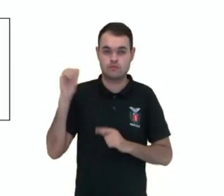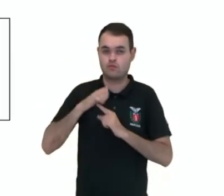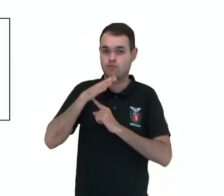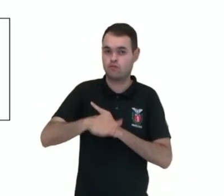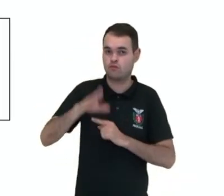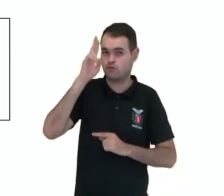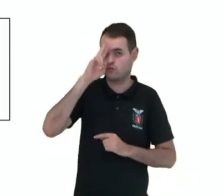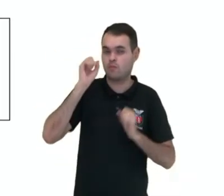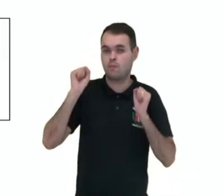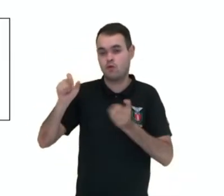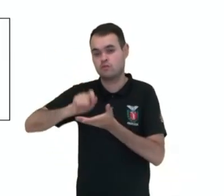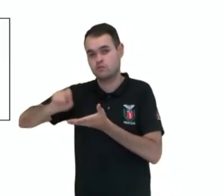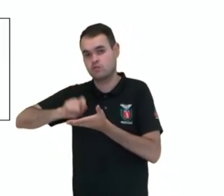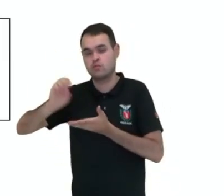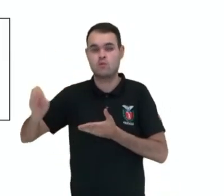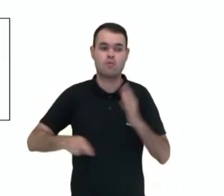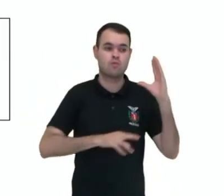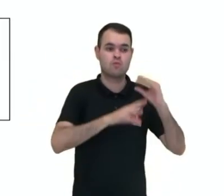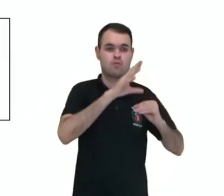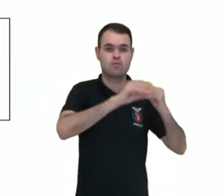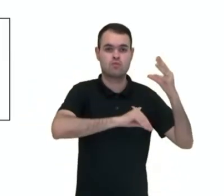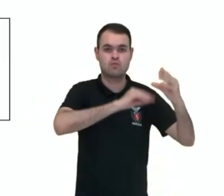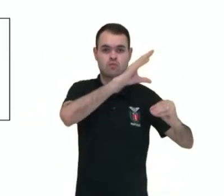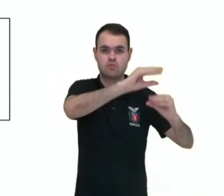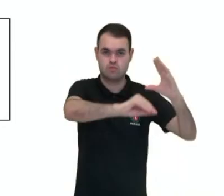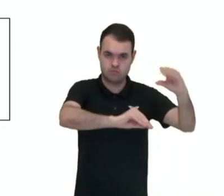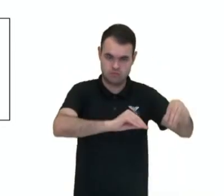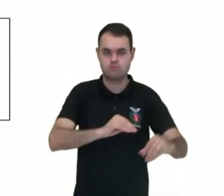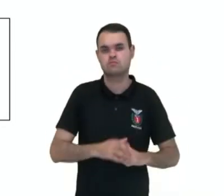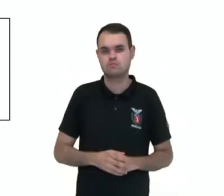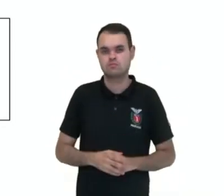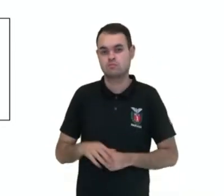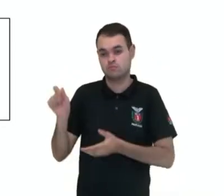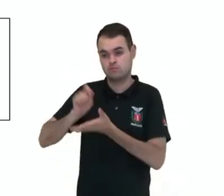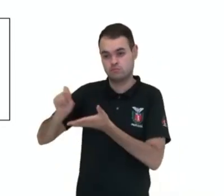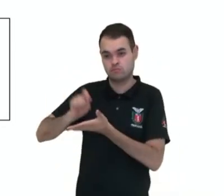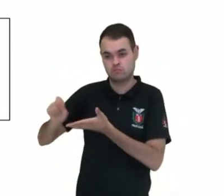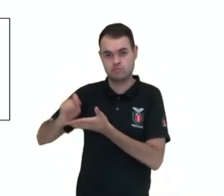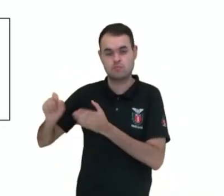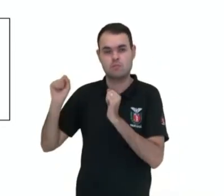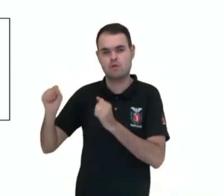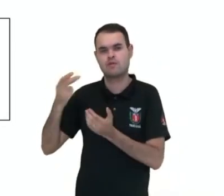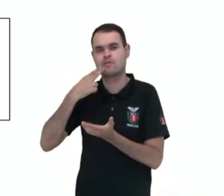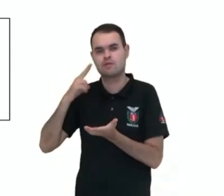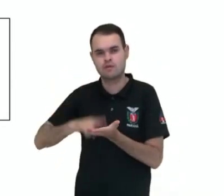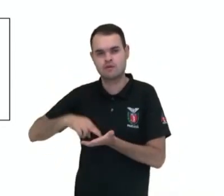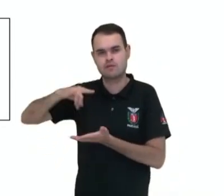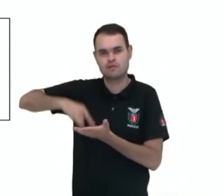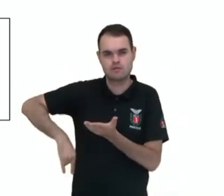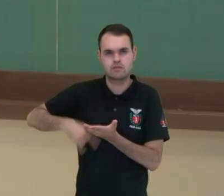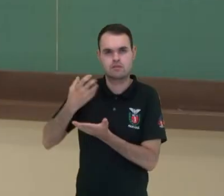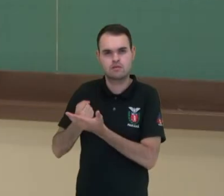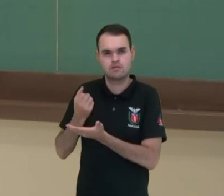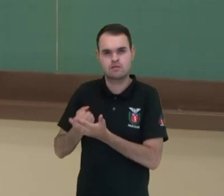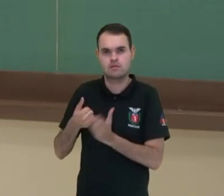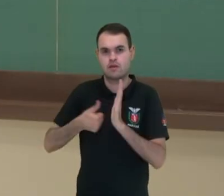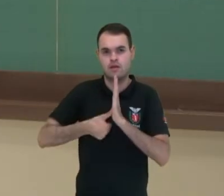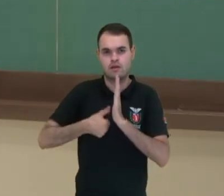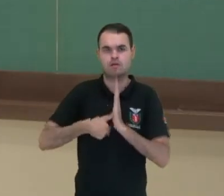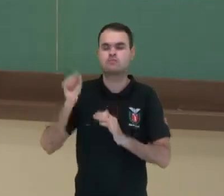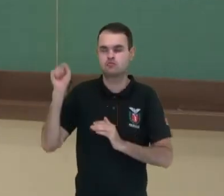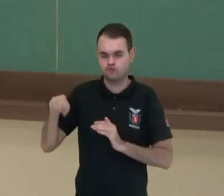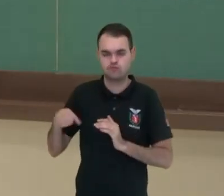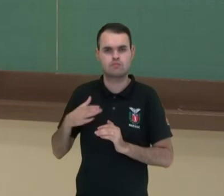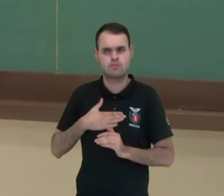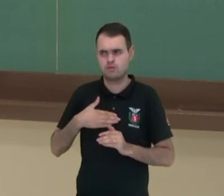históricas podem ser escritas e orais. As fontes históricas escritas são cartas, documentos, registros. Meu RG, professor? Sim.